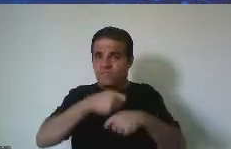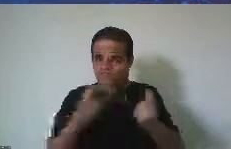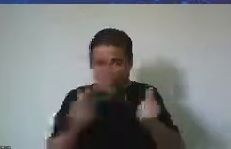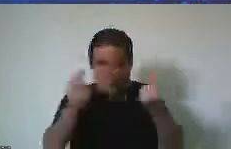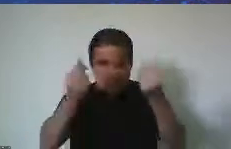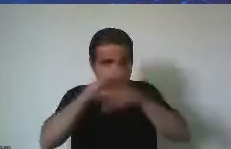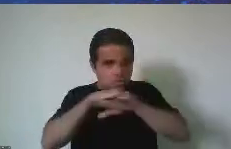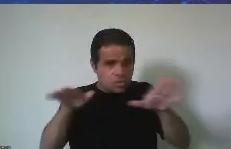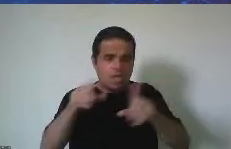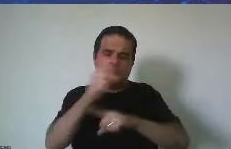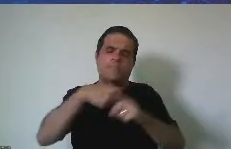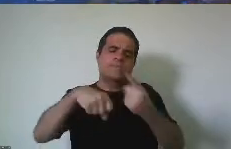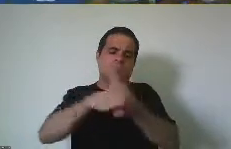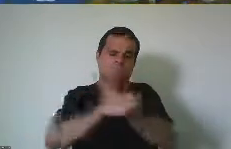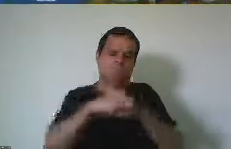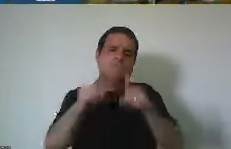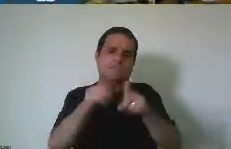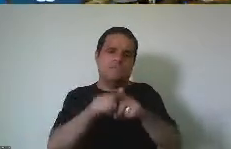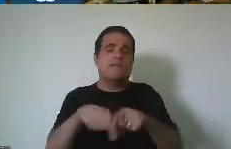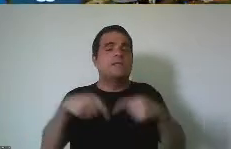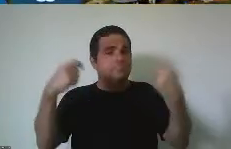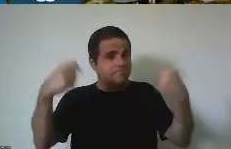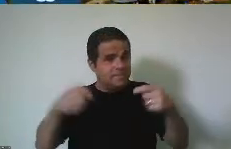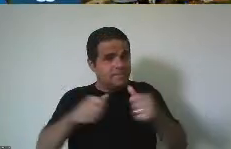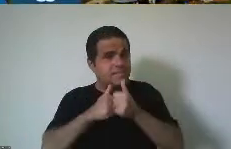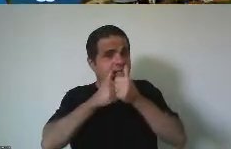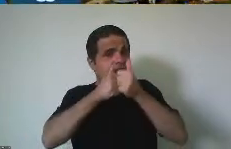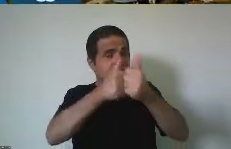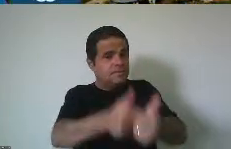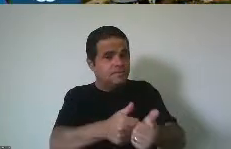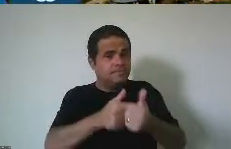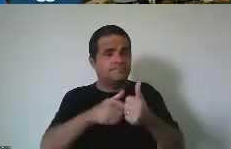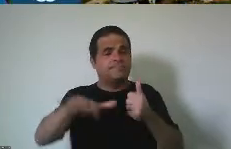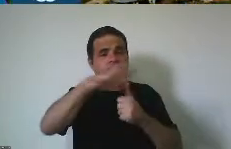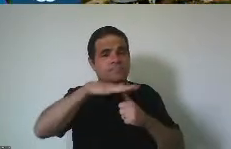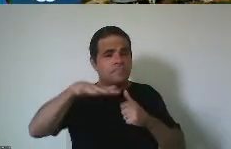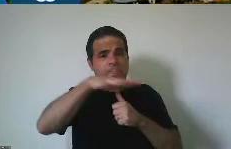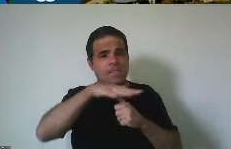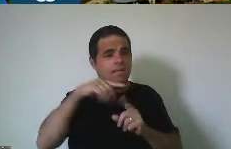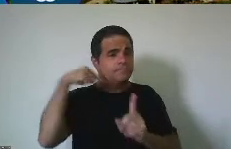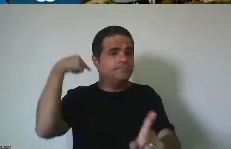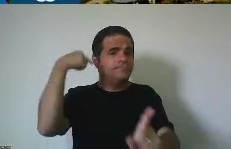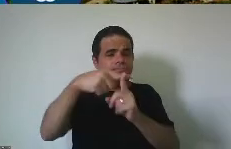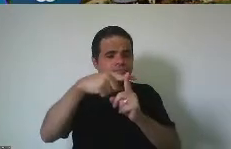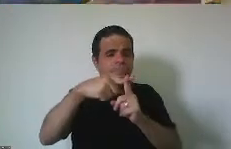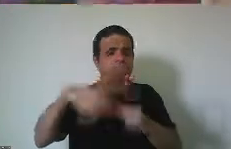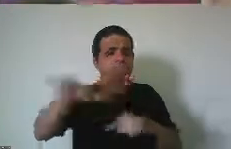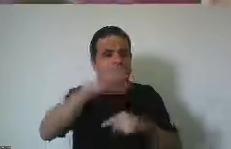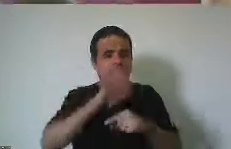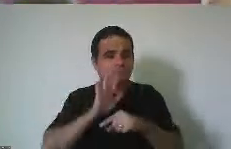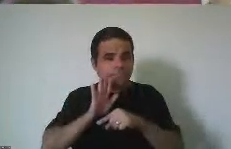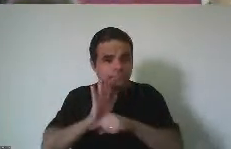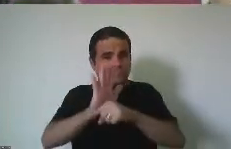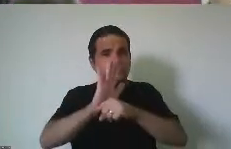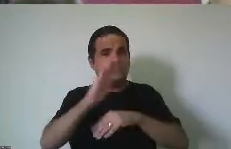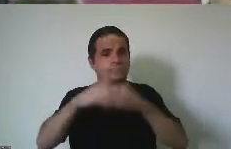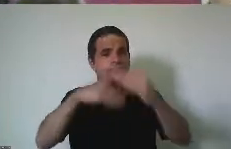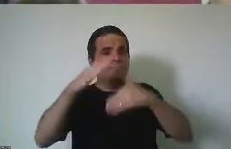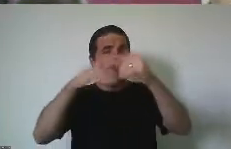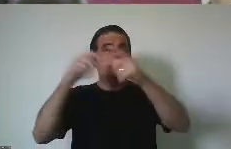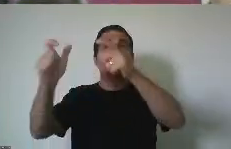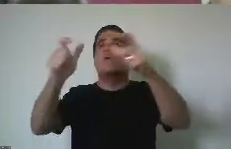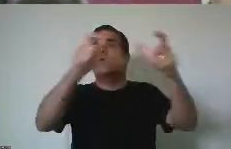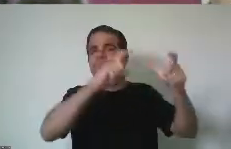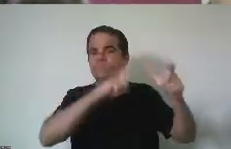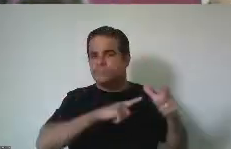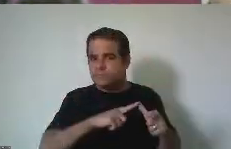é fundamental que a gente siga criando impacto ambiental positivo nos nossos negócios contribuindo para o desenvolvimento onde quer que a gente atua e